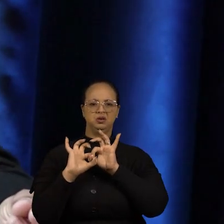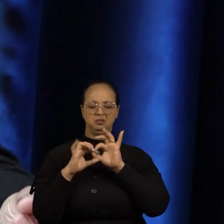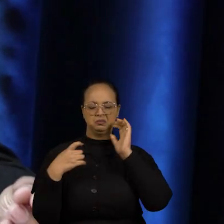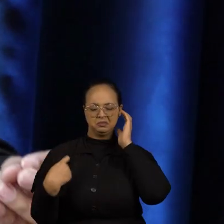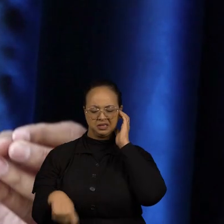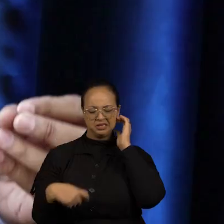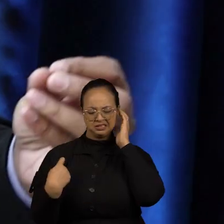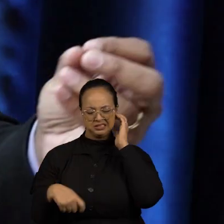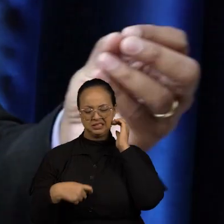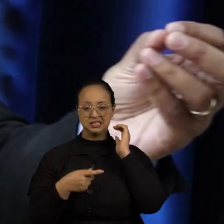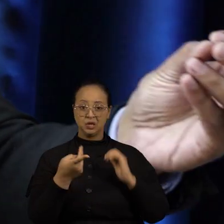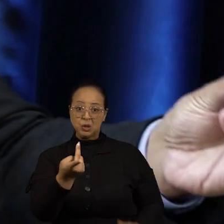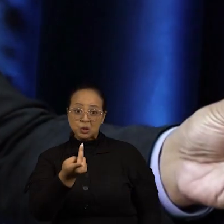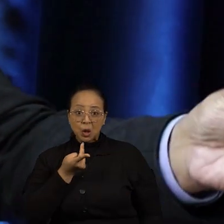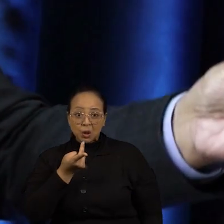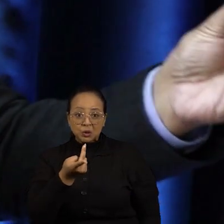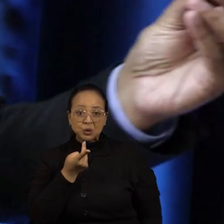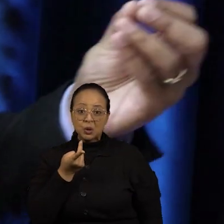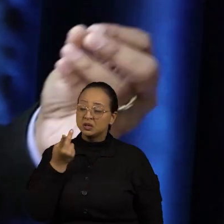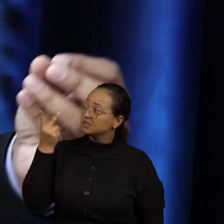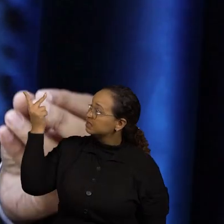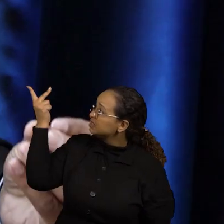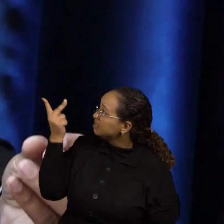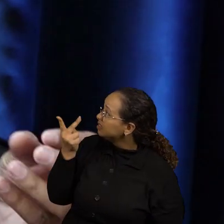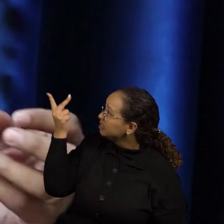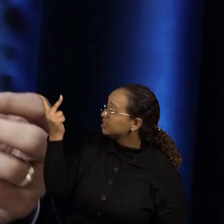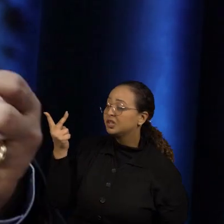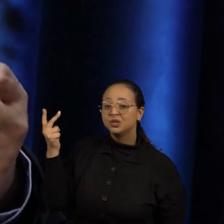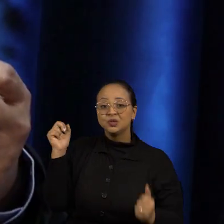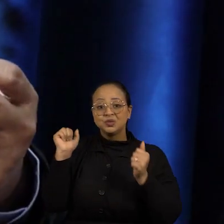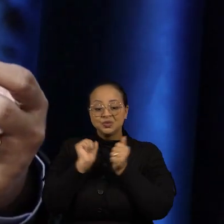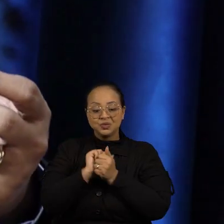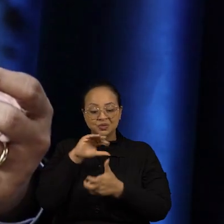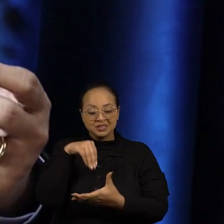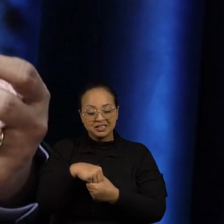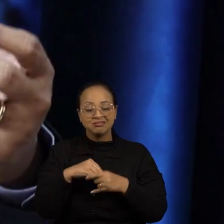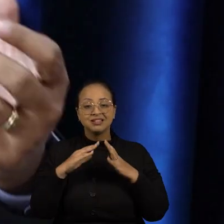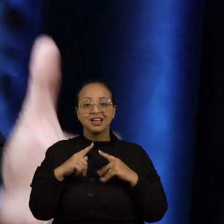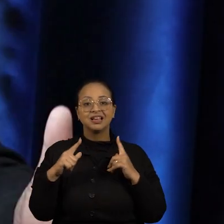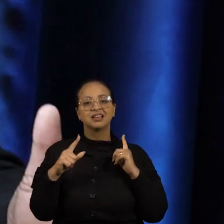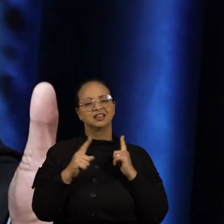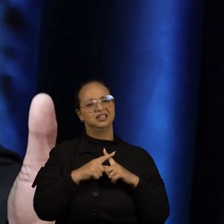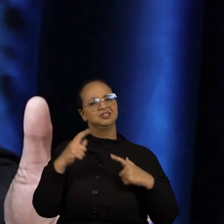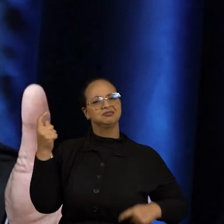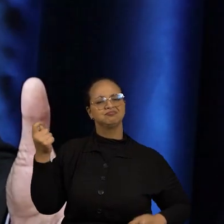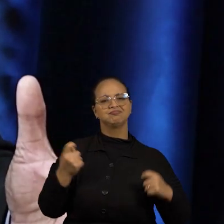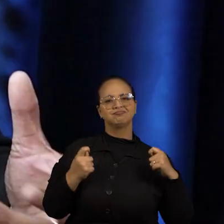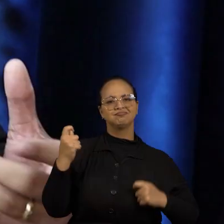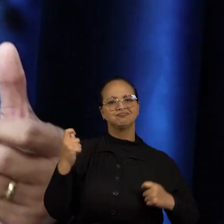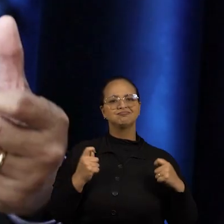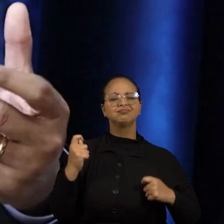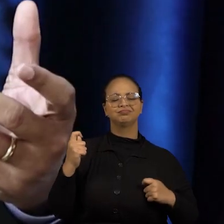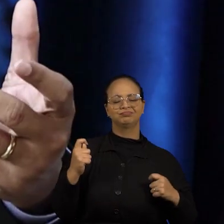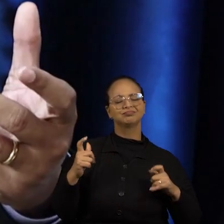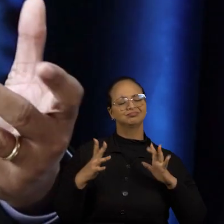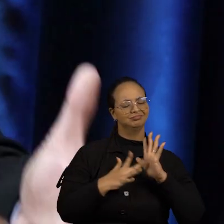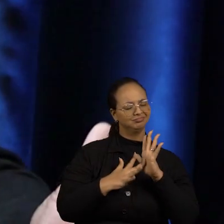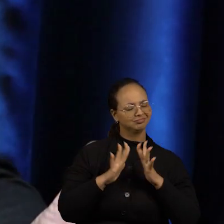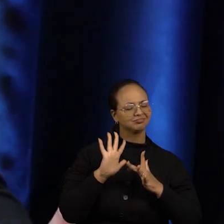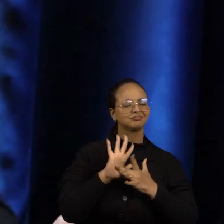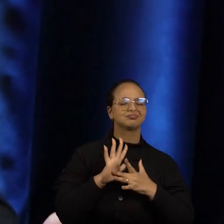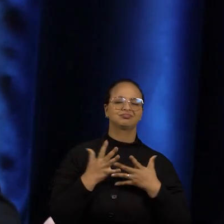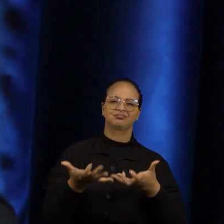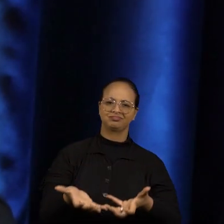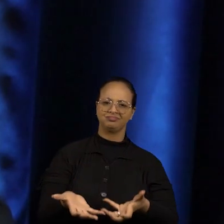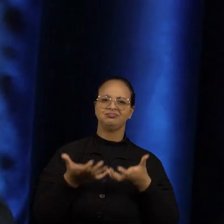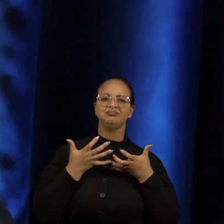eu com você e com o corpo, sendo dirigidos pelo dono da casa. Quem governa é o